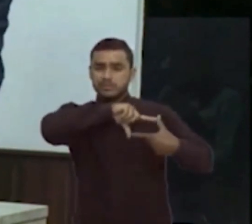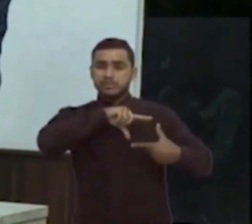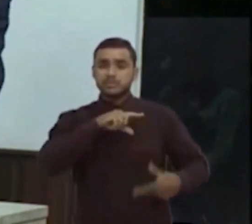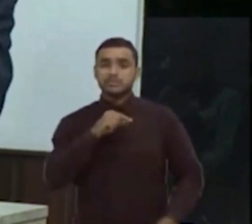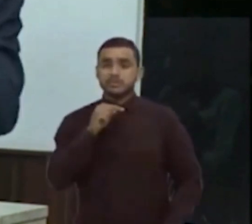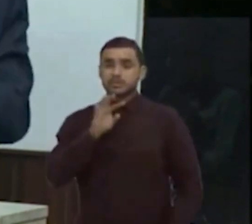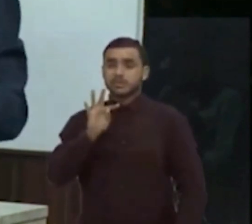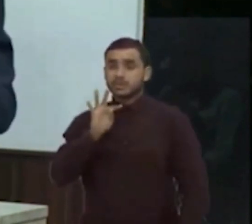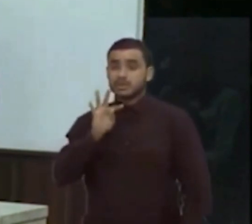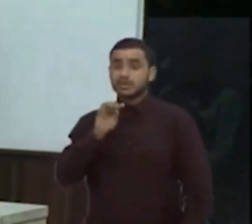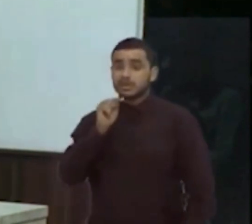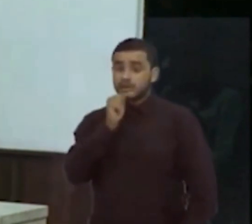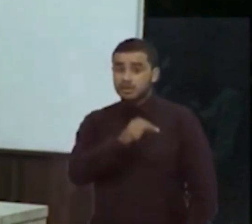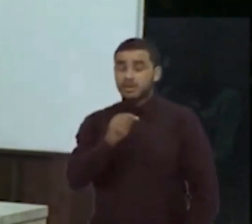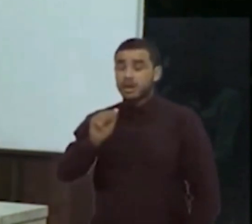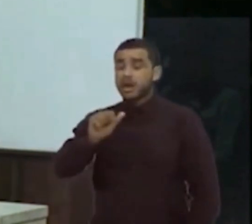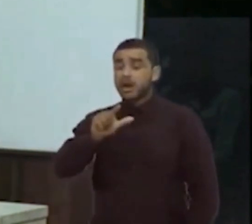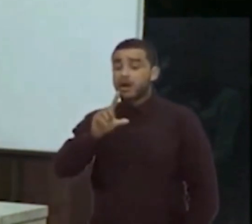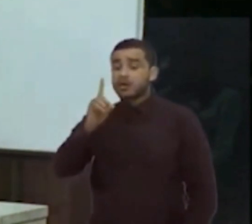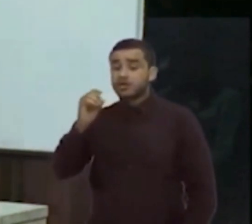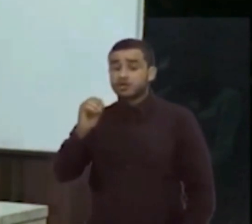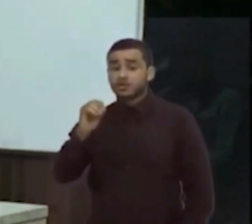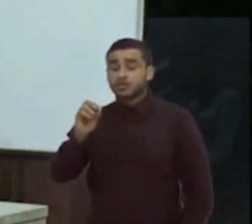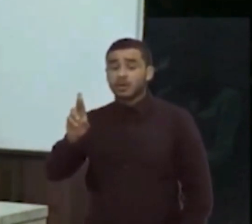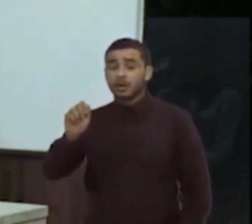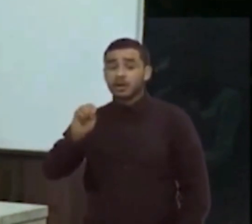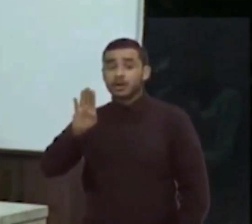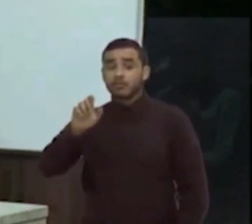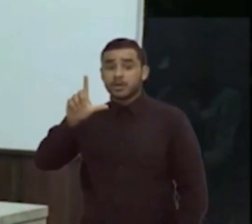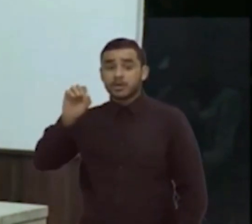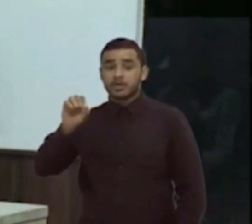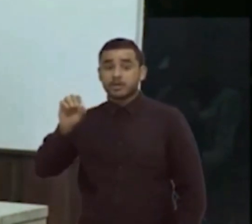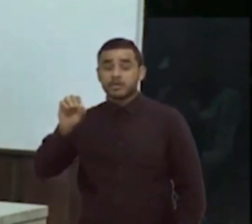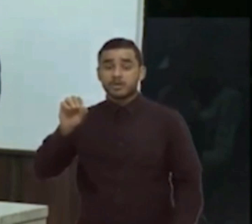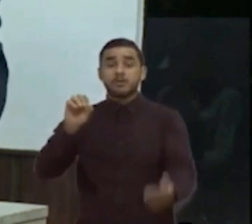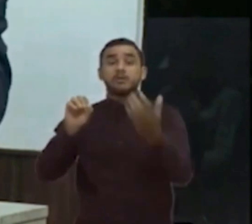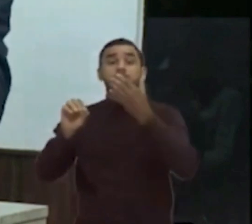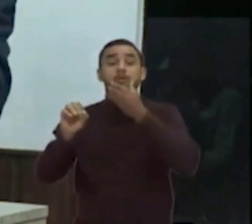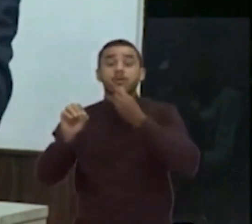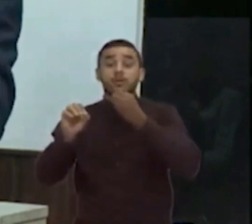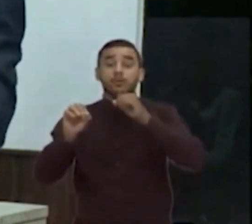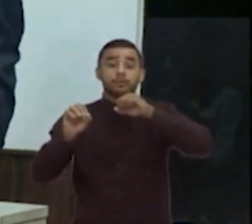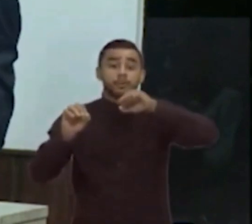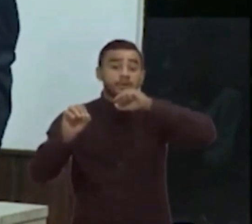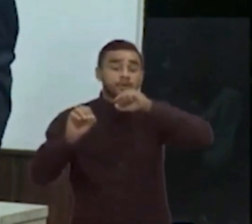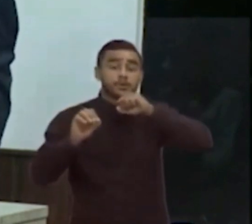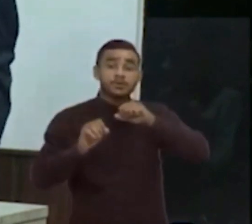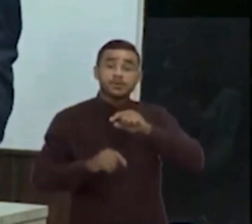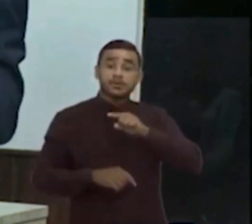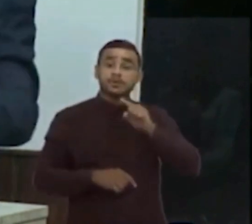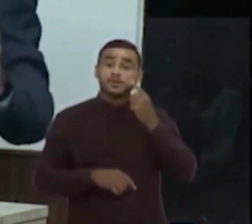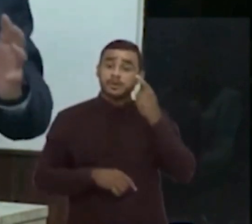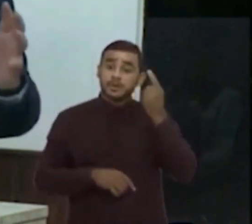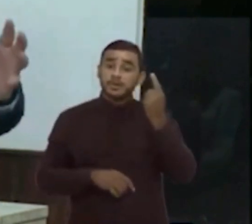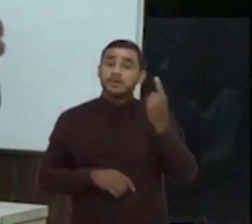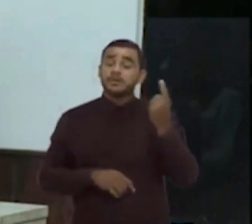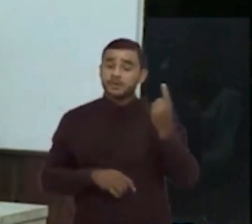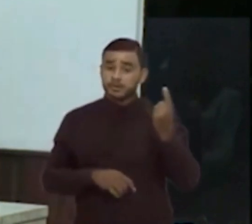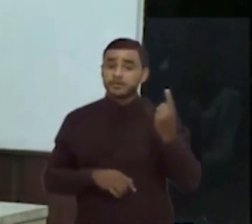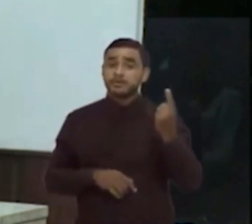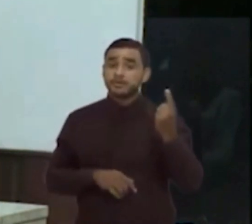o grande brasileiro Aldo Rebelo? Do vaqueiro de Teotônio Vilela, para vocês